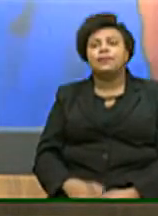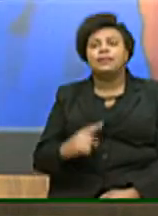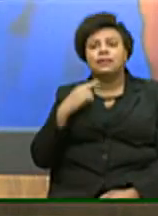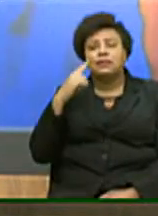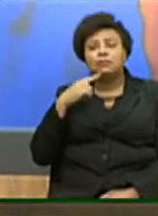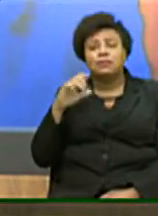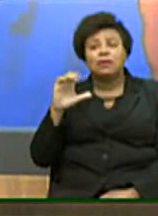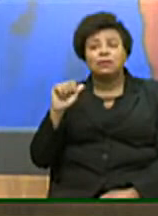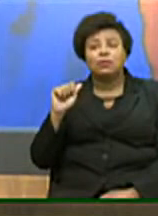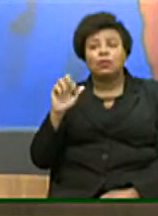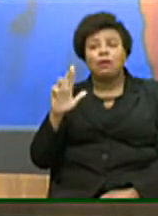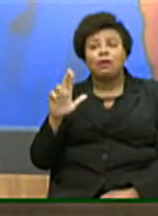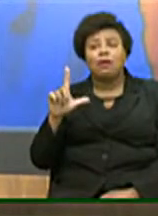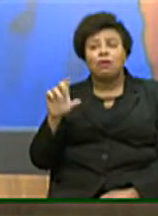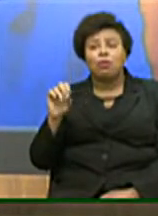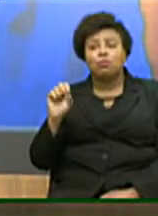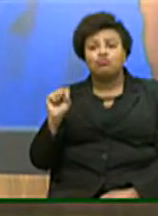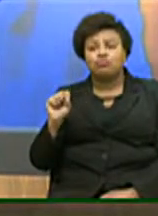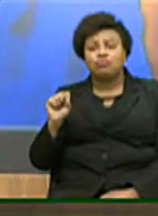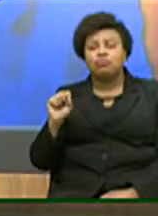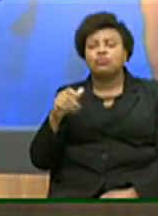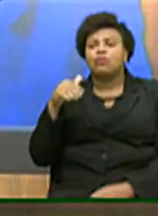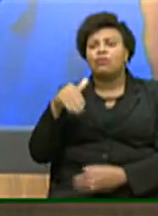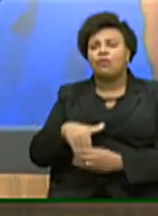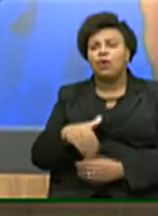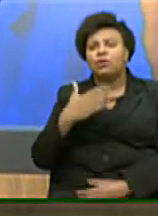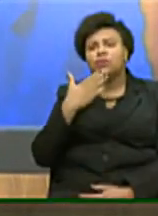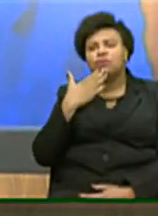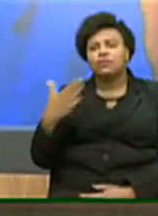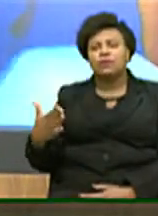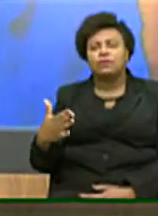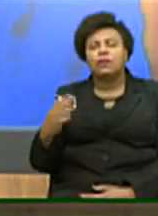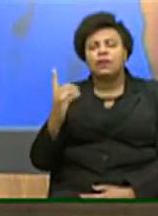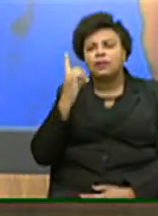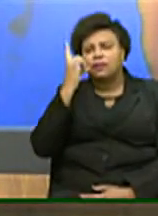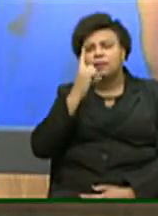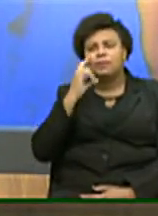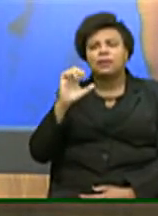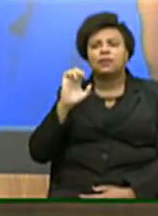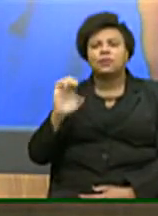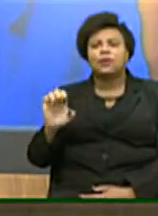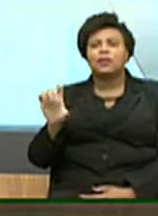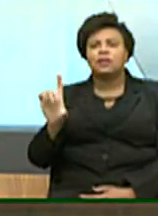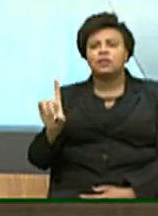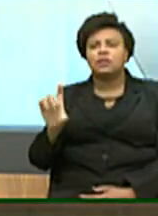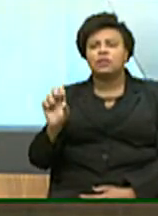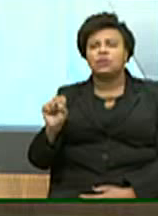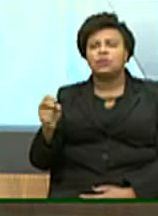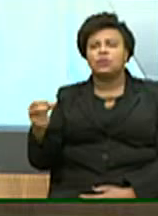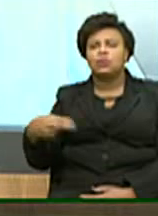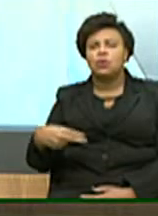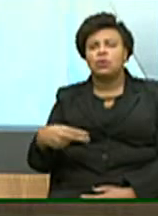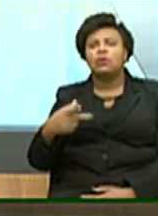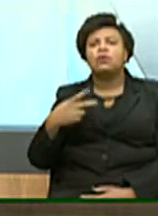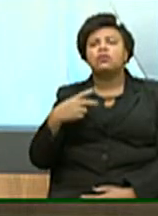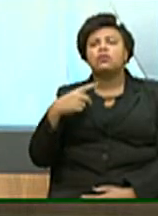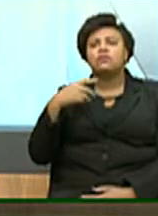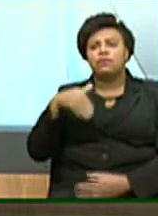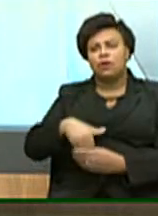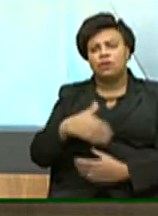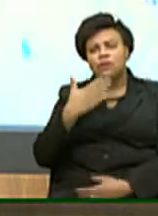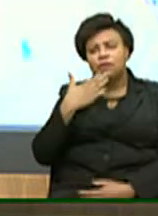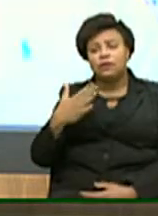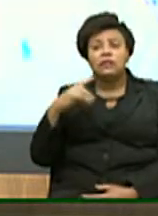Deputado Carlos Búrigo. Voto favorável, senhor presidente. E deputado Edson Brum. Voto favorável, senhor presidente.